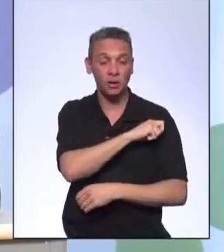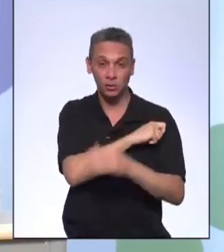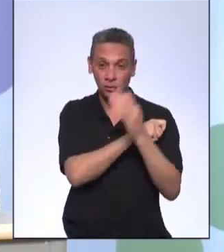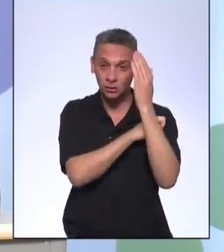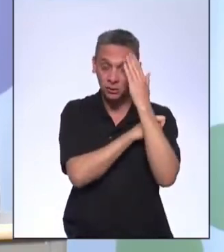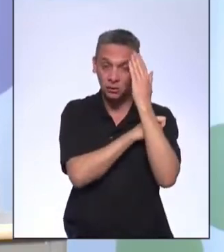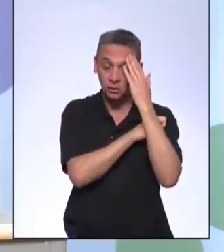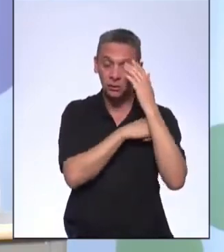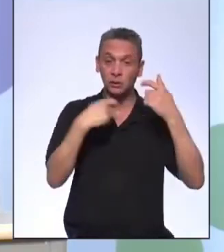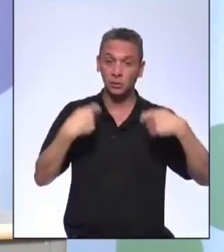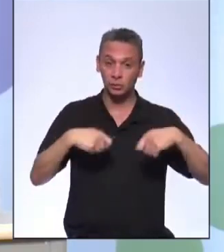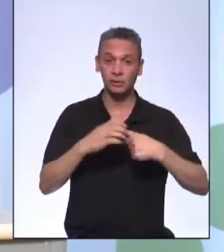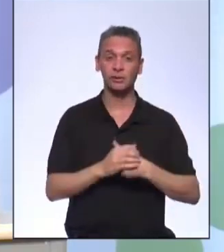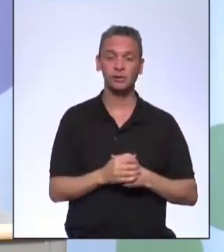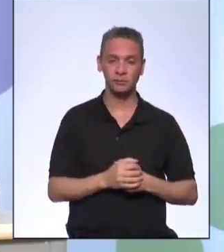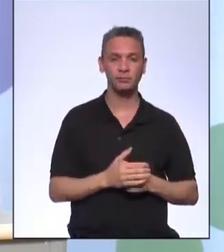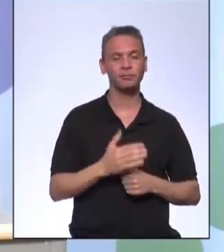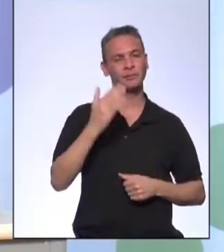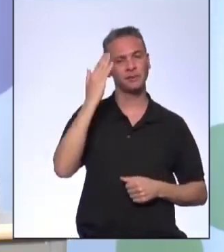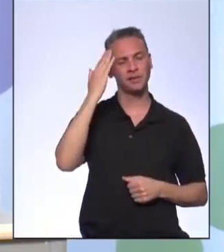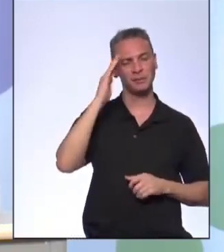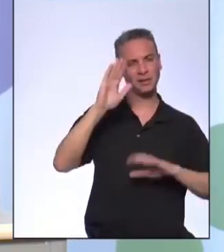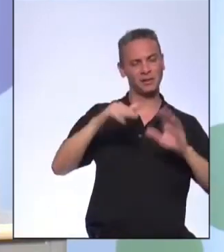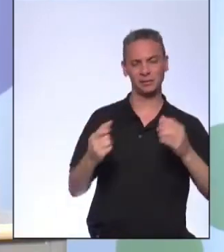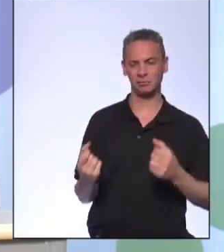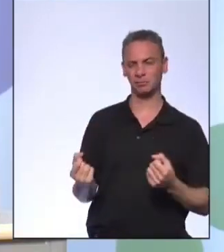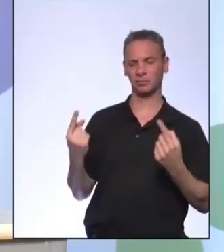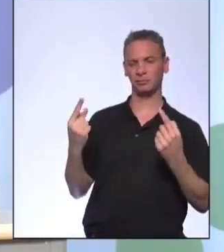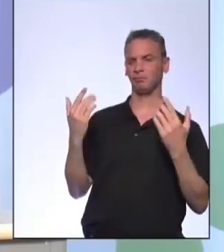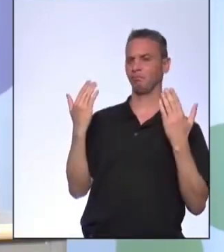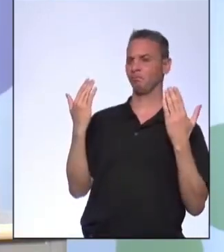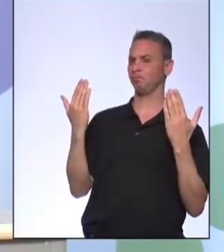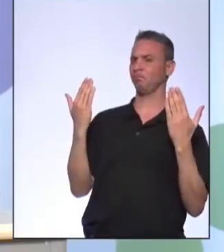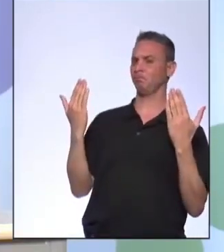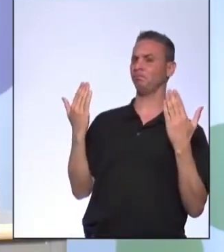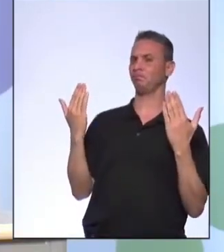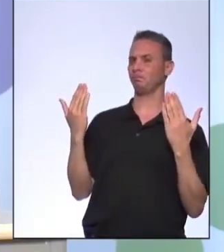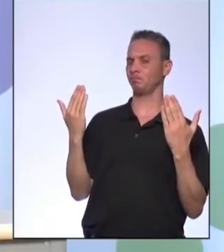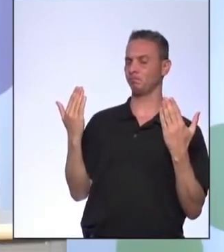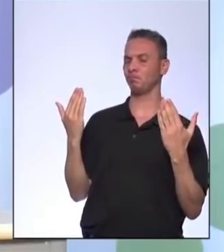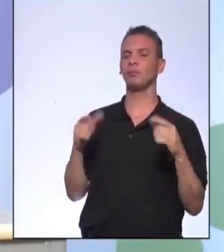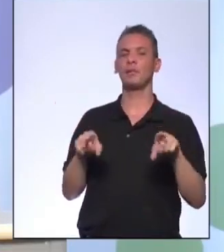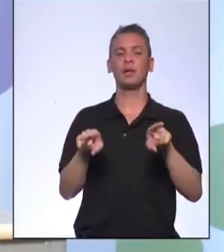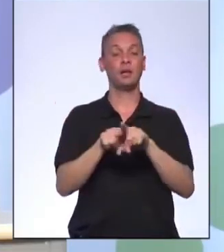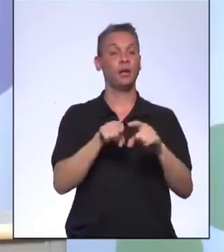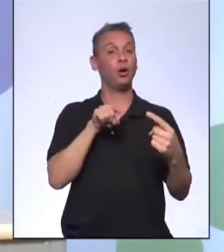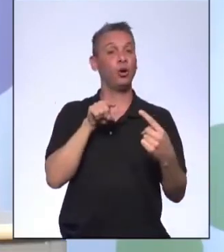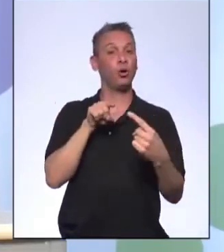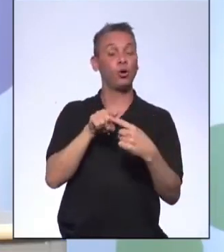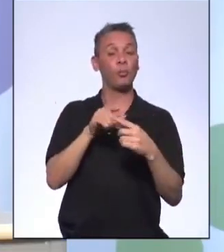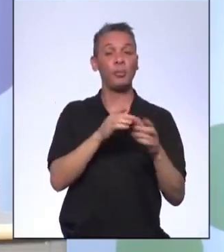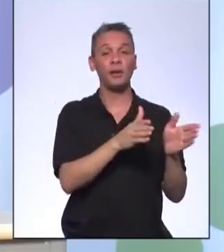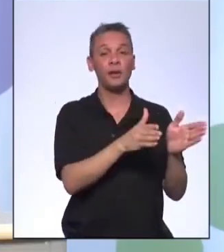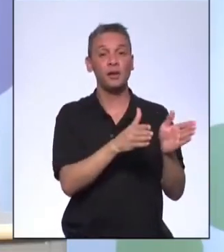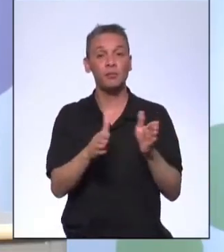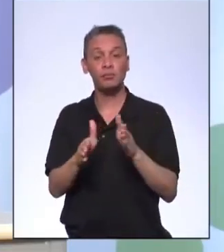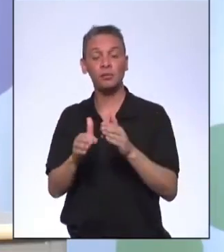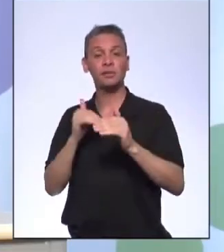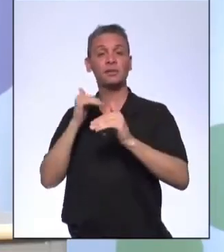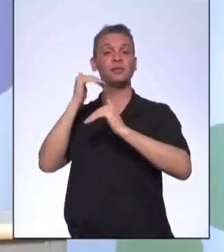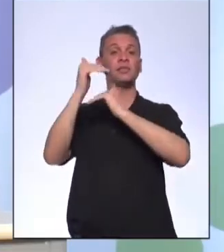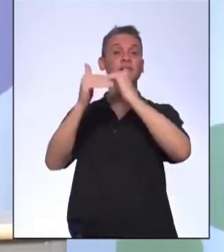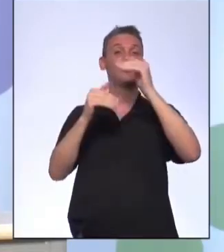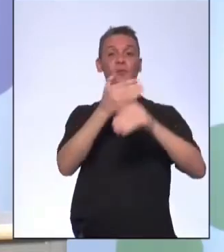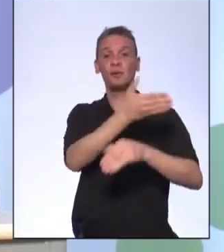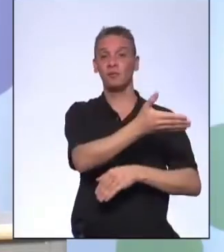que é possível ter um estranhamento, né? E esse estranhamento faz parte, inclusive, do processo que nós estamos desenvolvendo